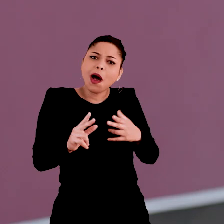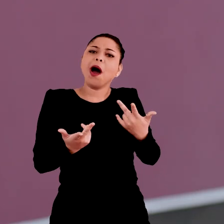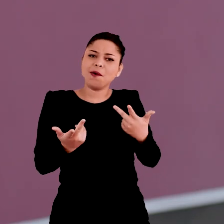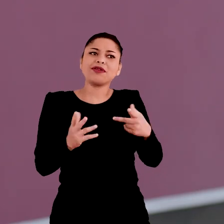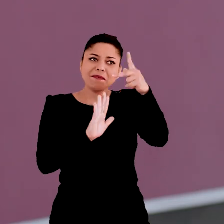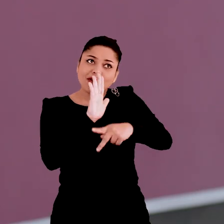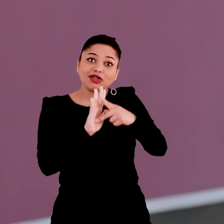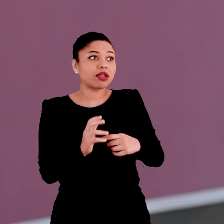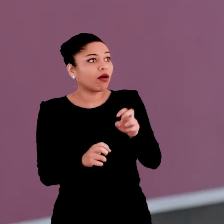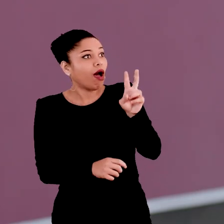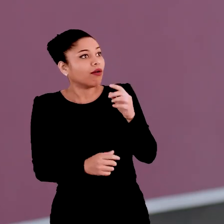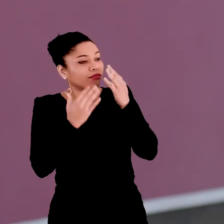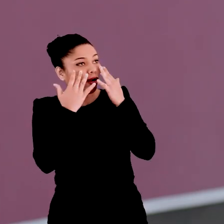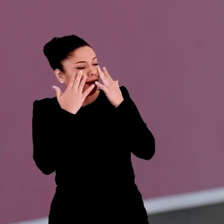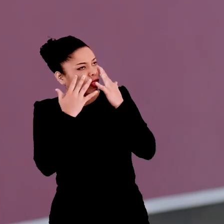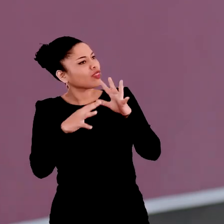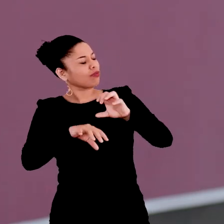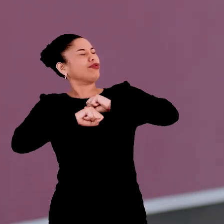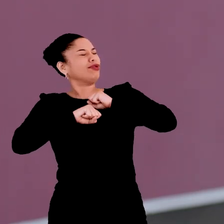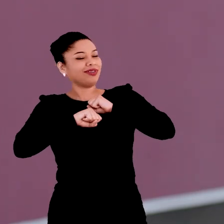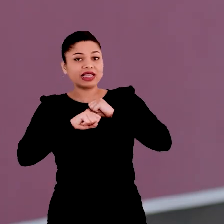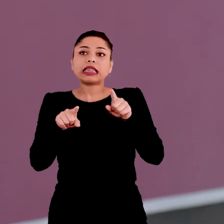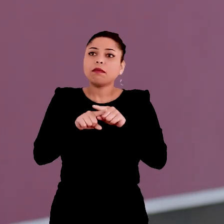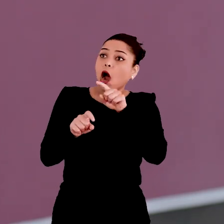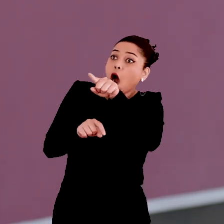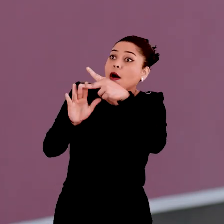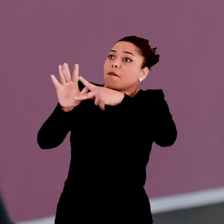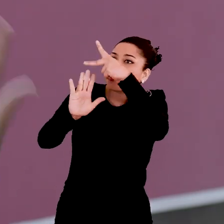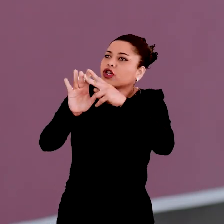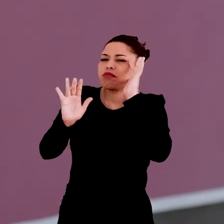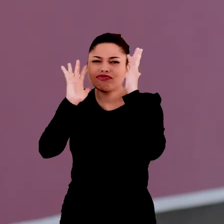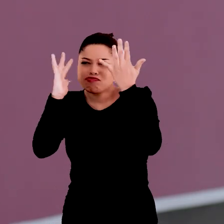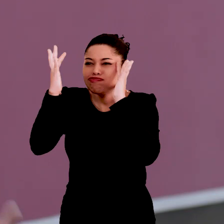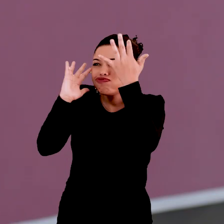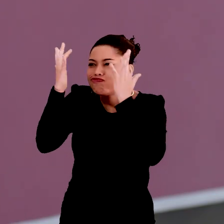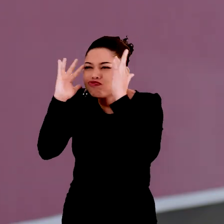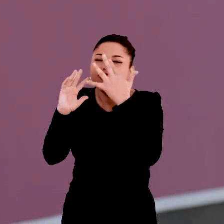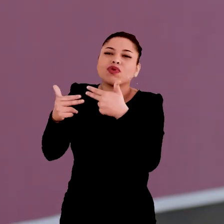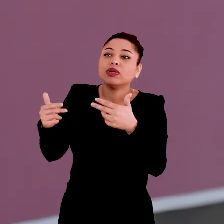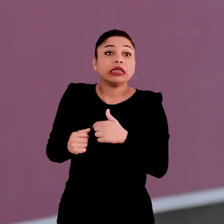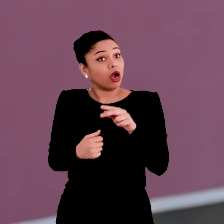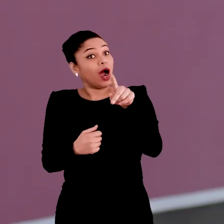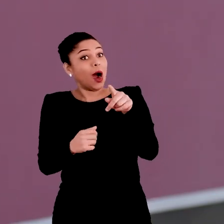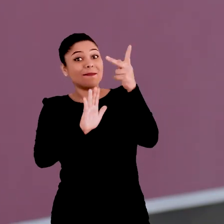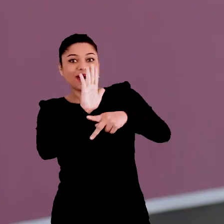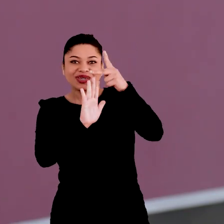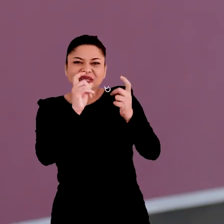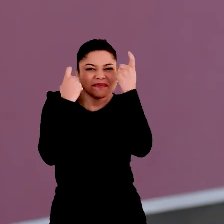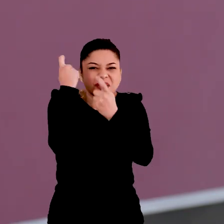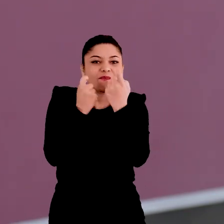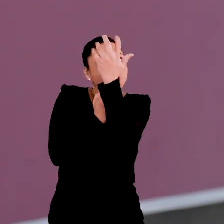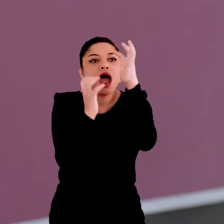novas soluções, de ter projetos que se preocupam com o meio ambiente, que tem projetos que se preocupam com a cor. Então, às vezes,